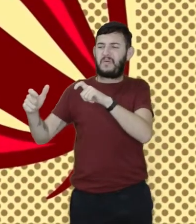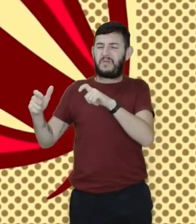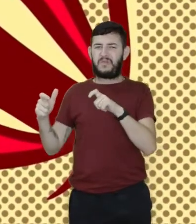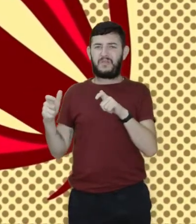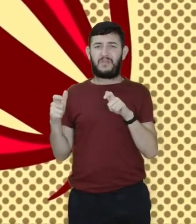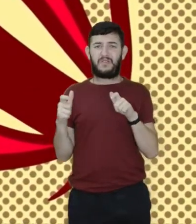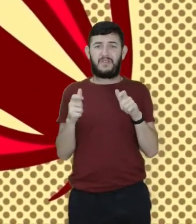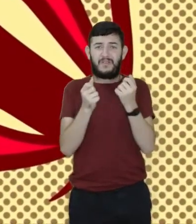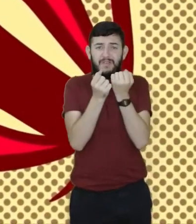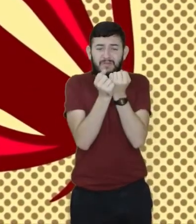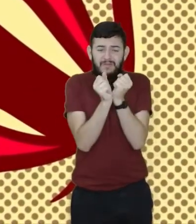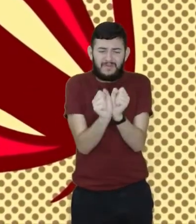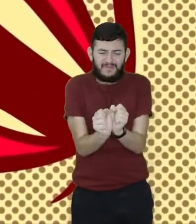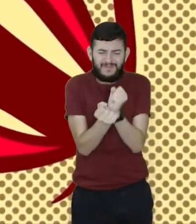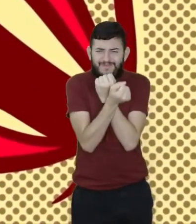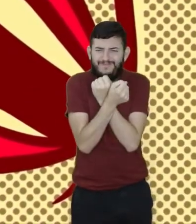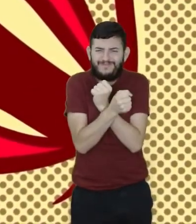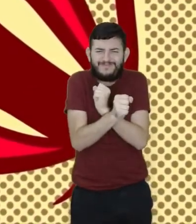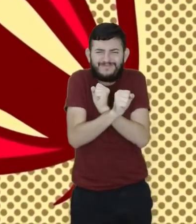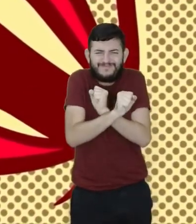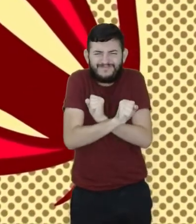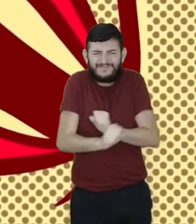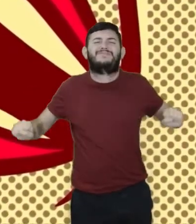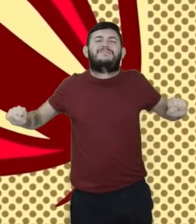agora eu vou falar.